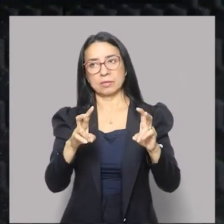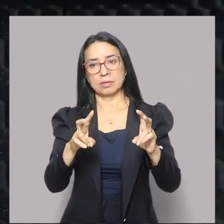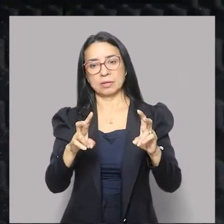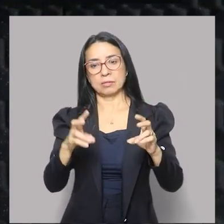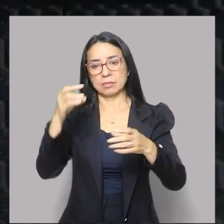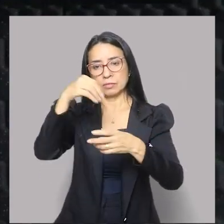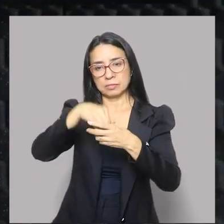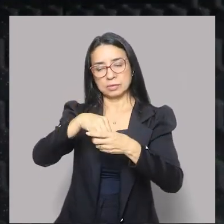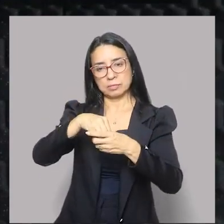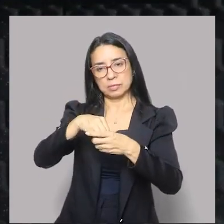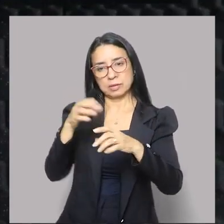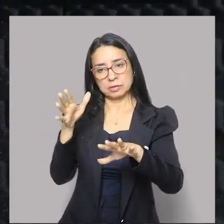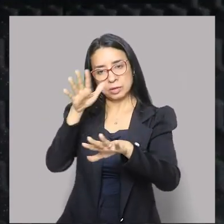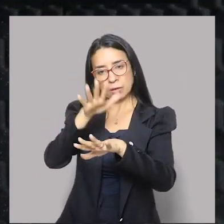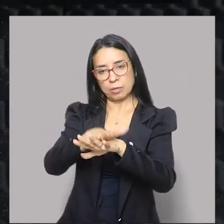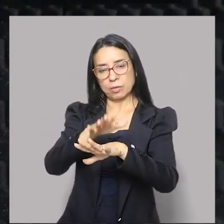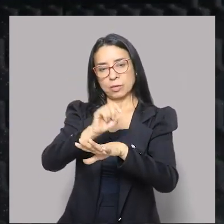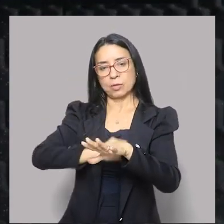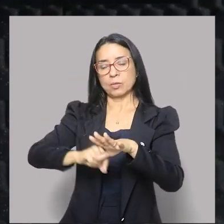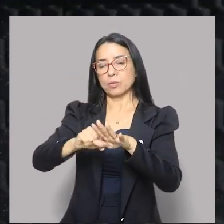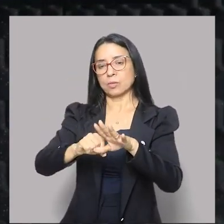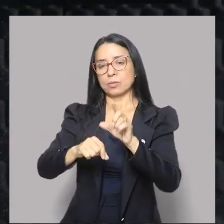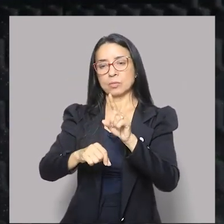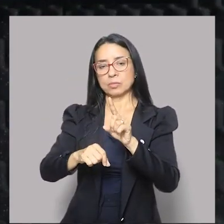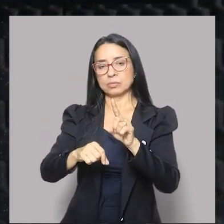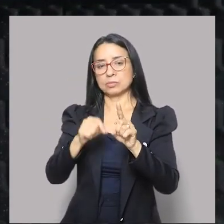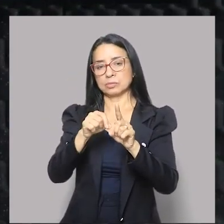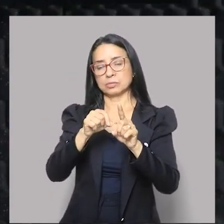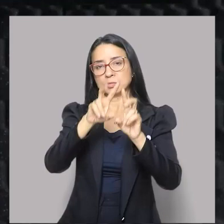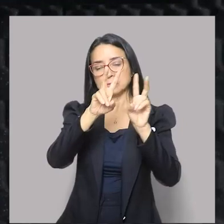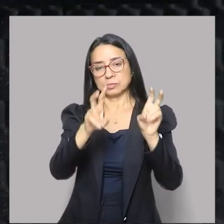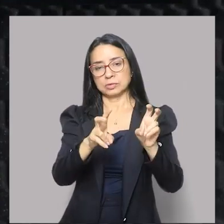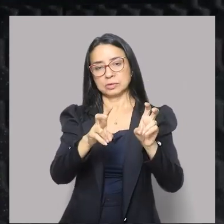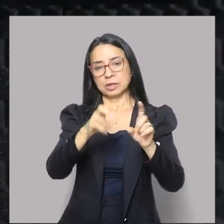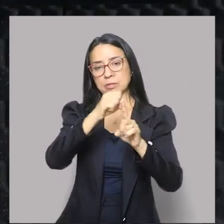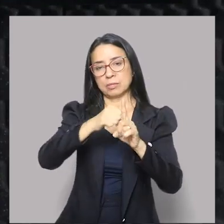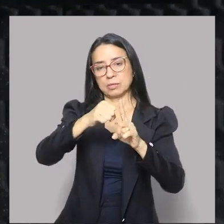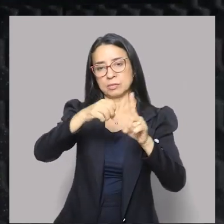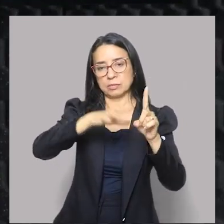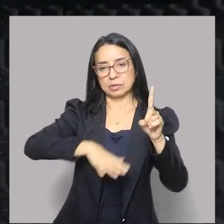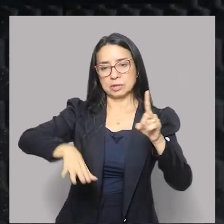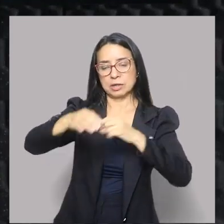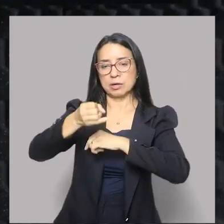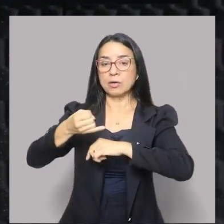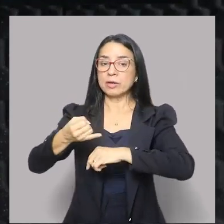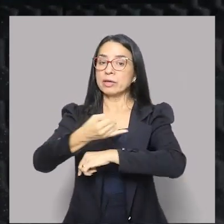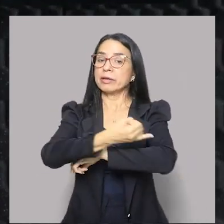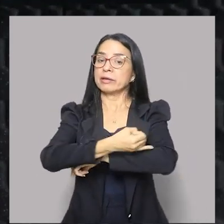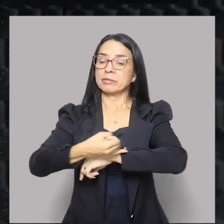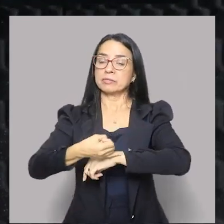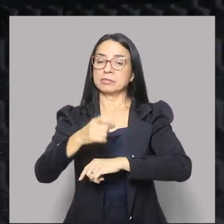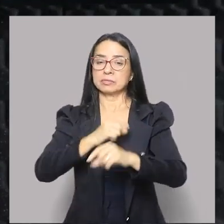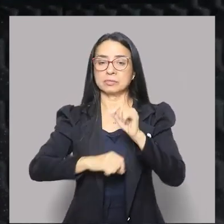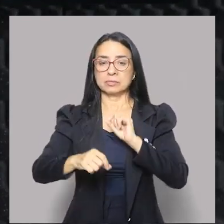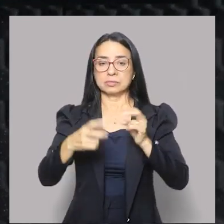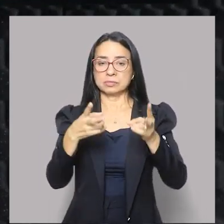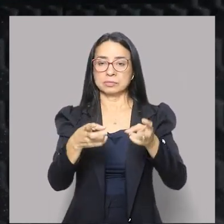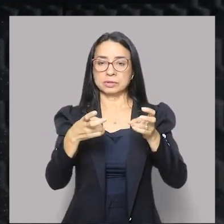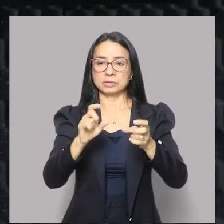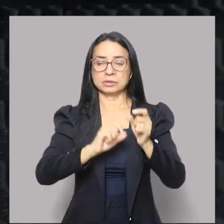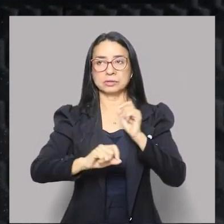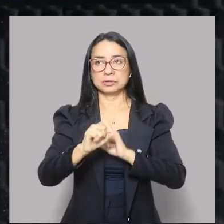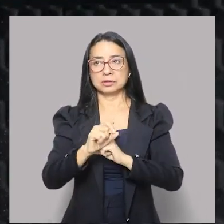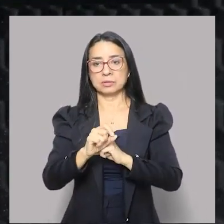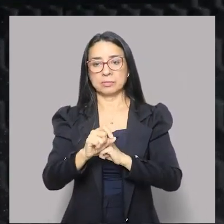faz parte, que está incluso dentro do eixo social e infraestrutural, nós percebemos que as mesmas causas, essas mesmas causas aqui